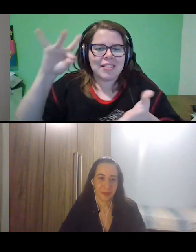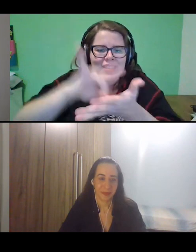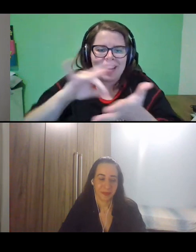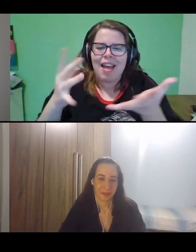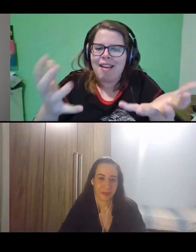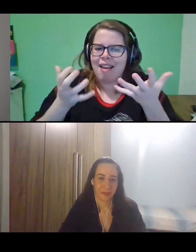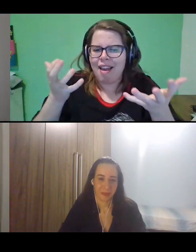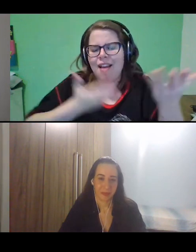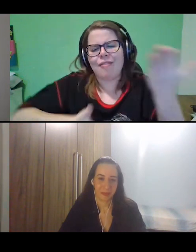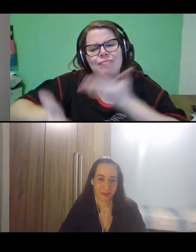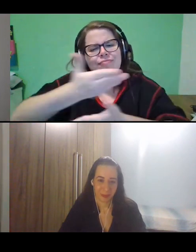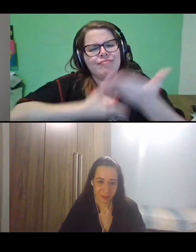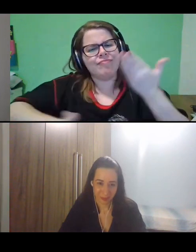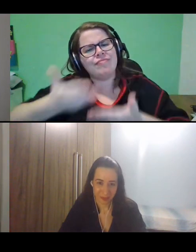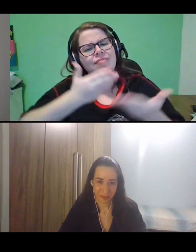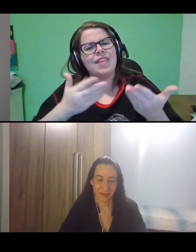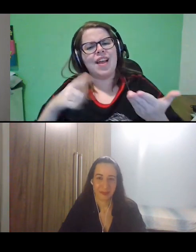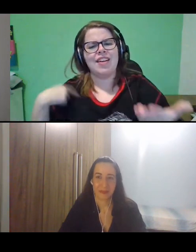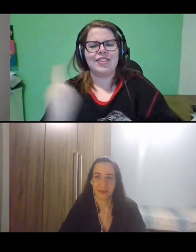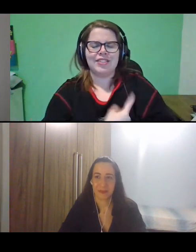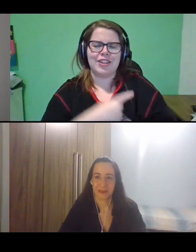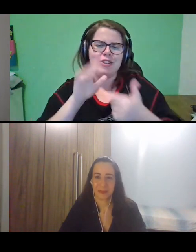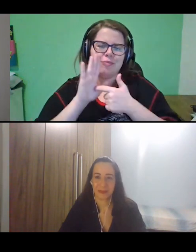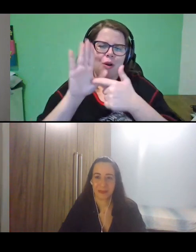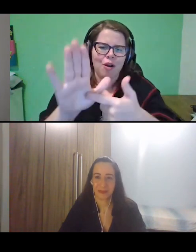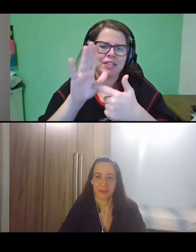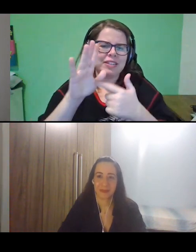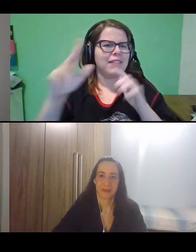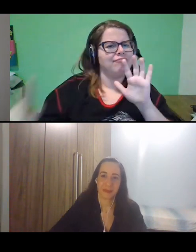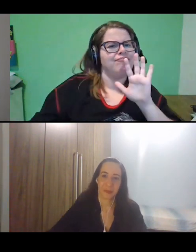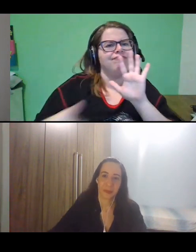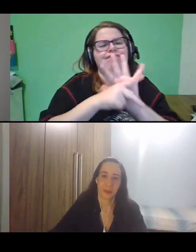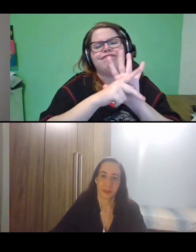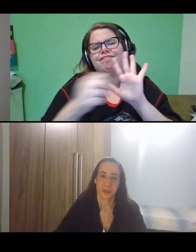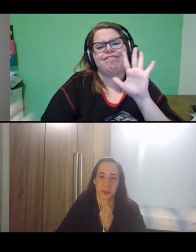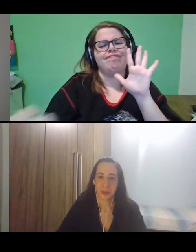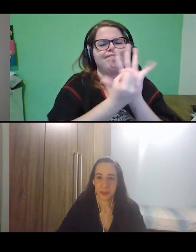de compartilhar e mostrar que é